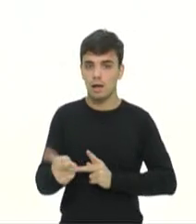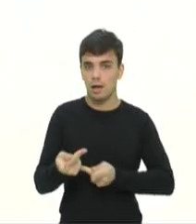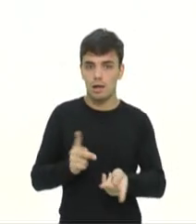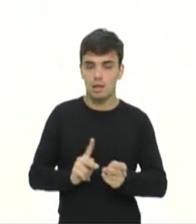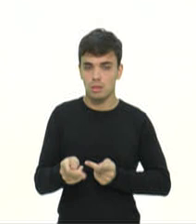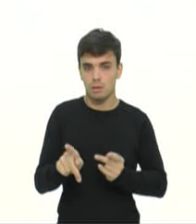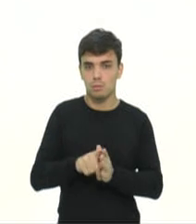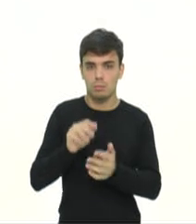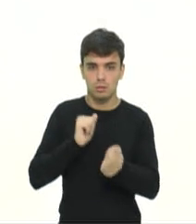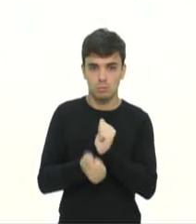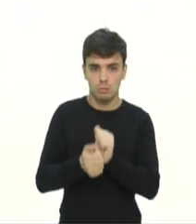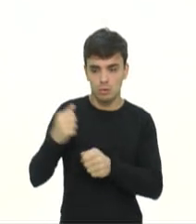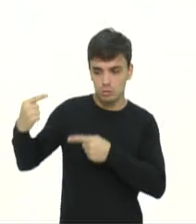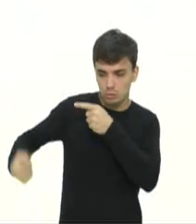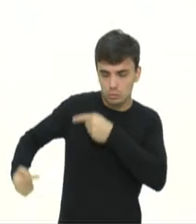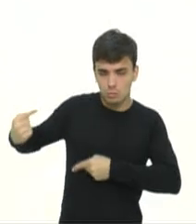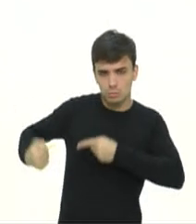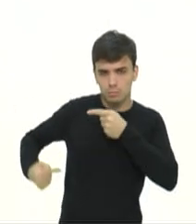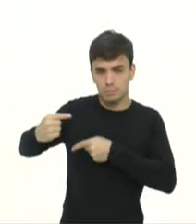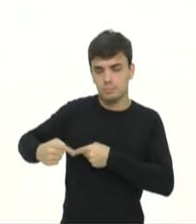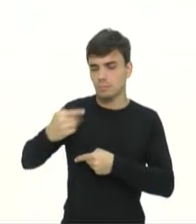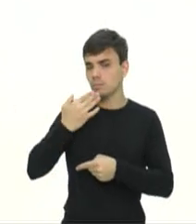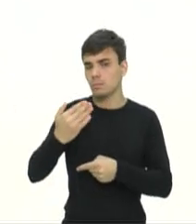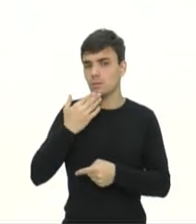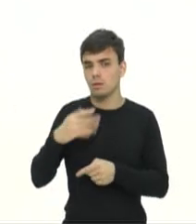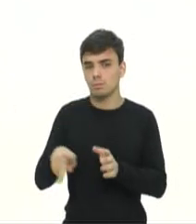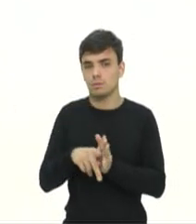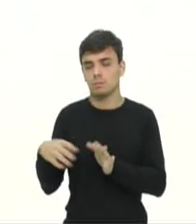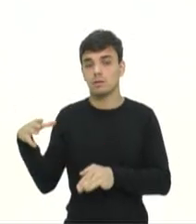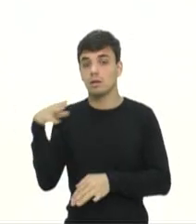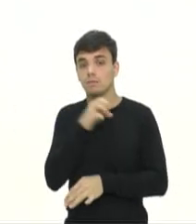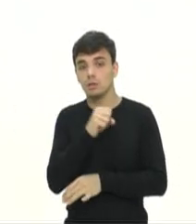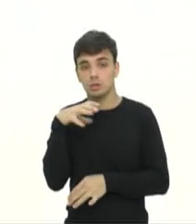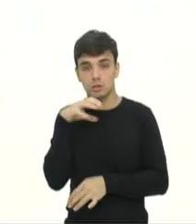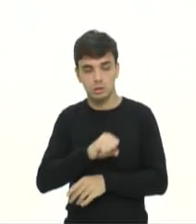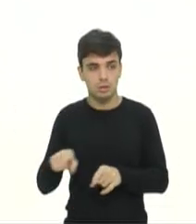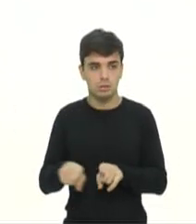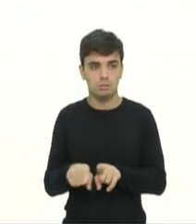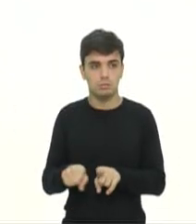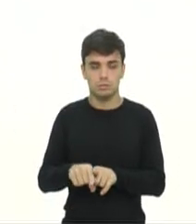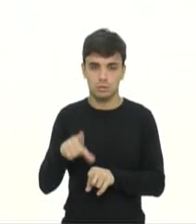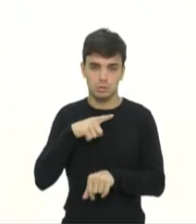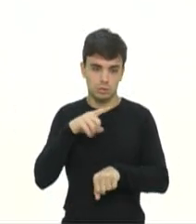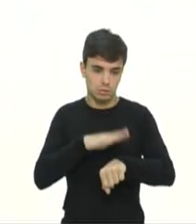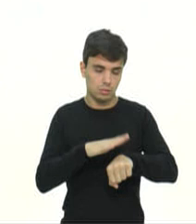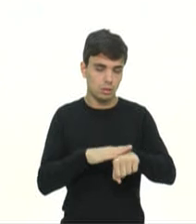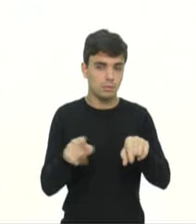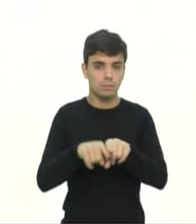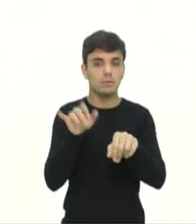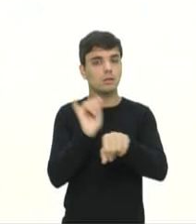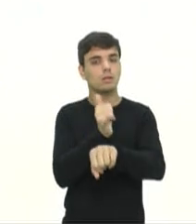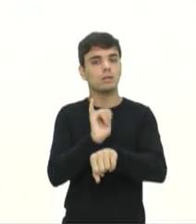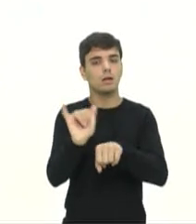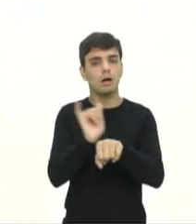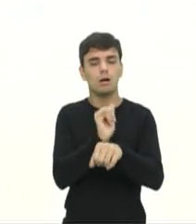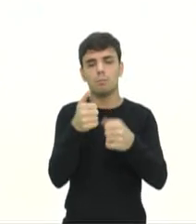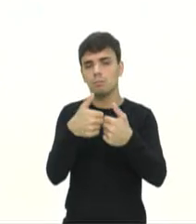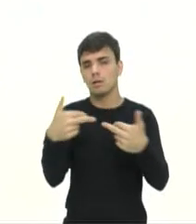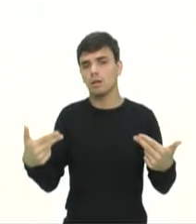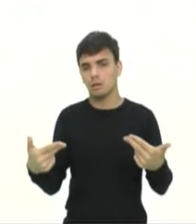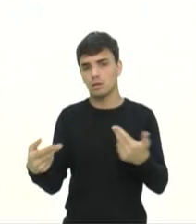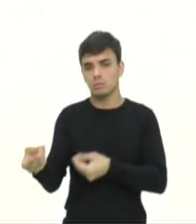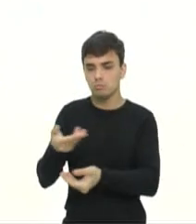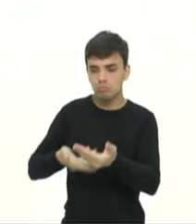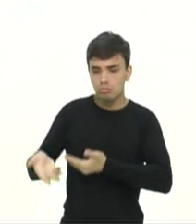competitivo. O Karatê de competição exige de velocidade de reação, timing, técnica, estratégia, camaradagem